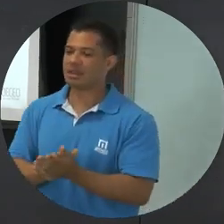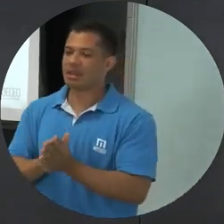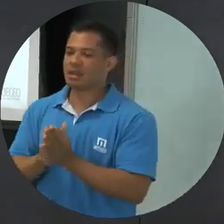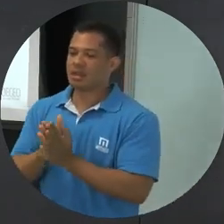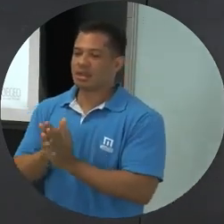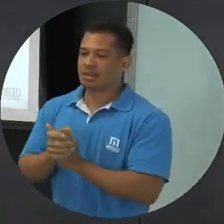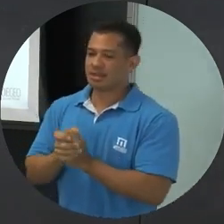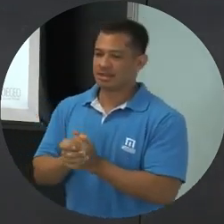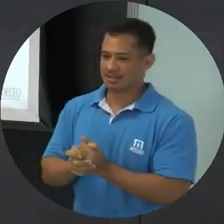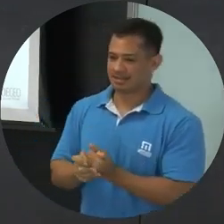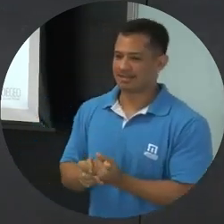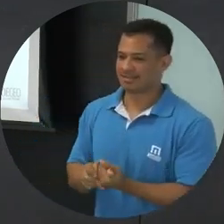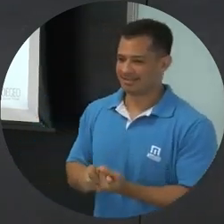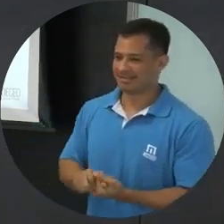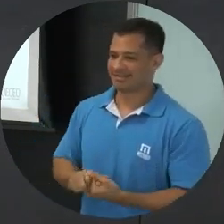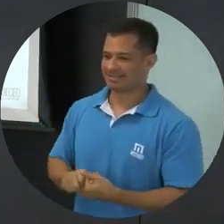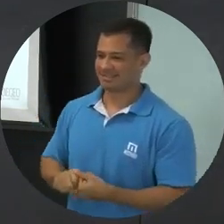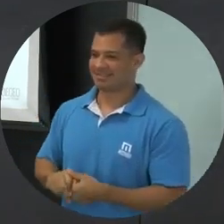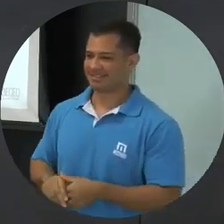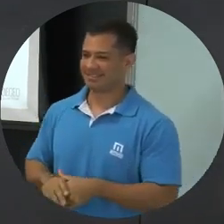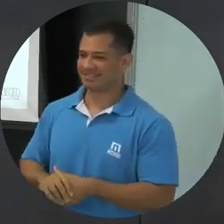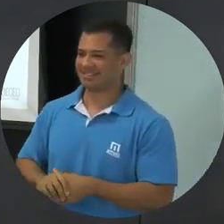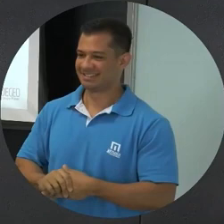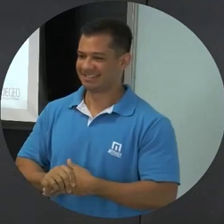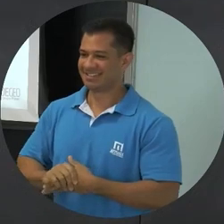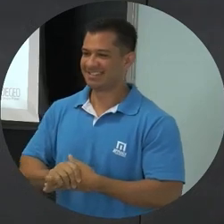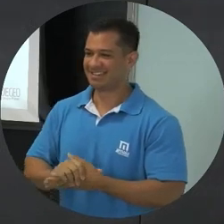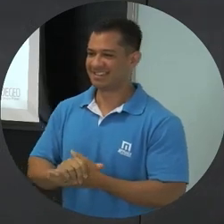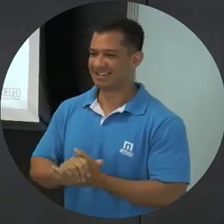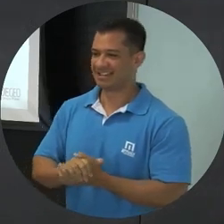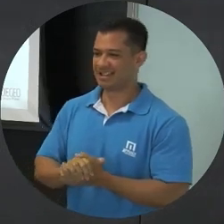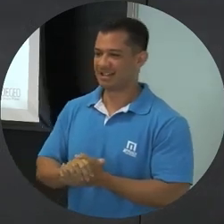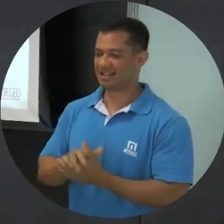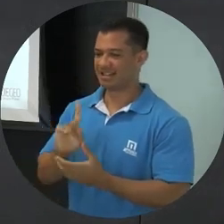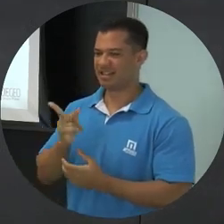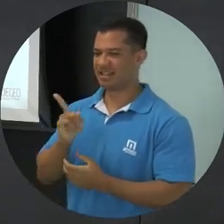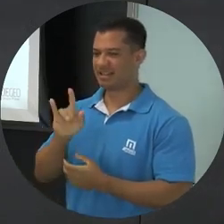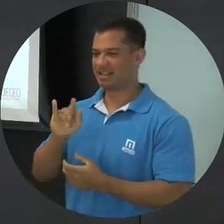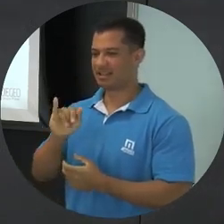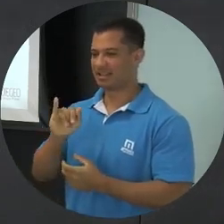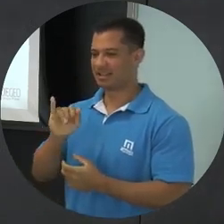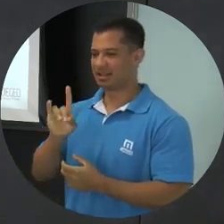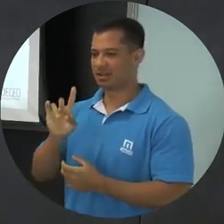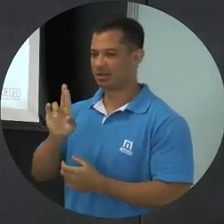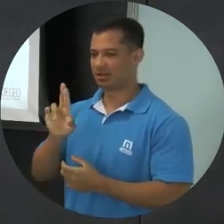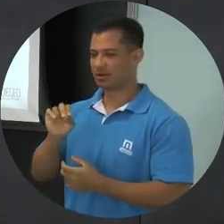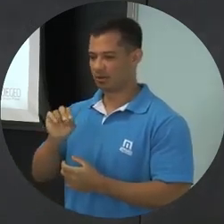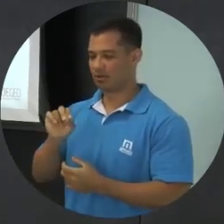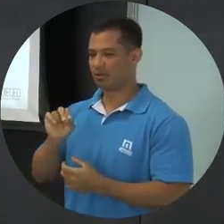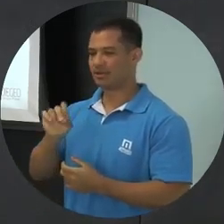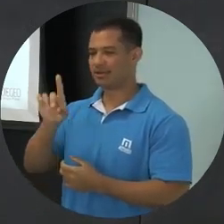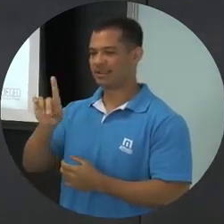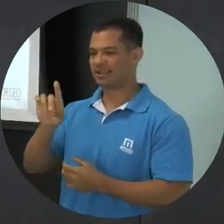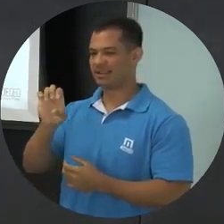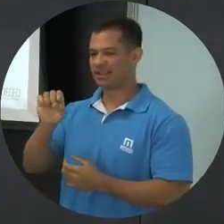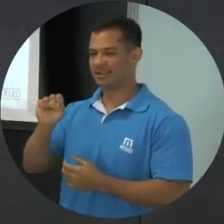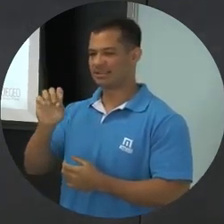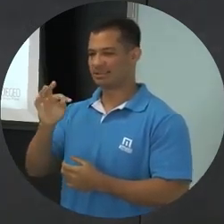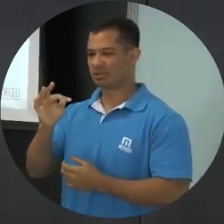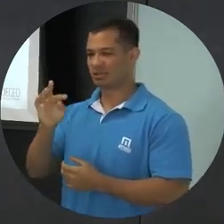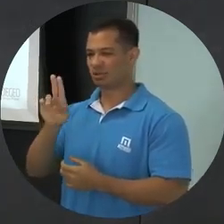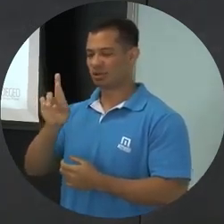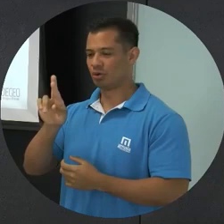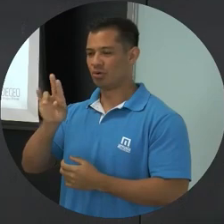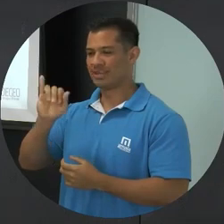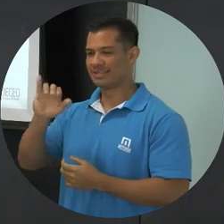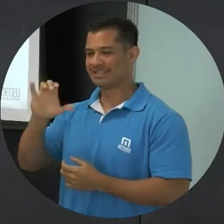convencional. Depois disso, vamos falar sobre um case de uma obra de demolição, foi a primeira obra de